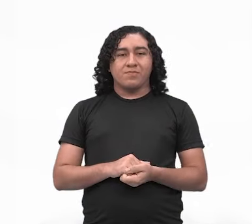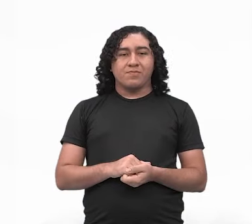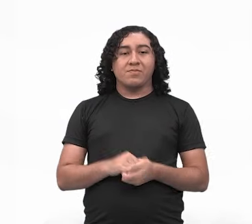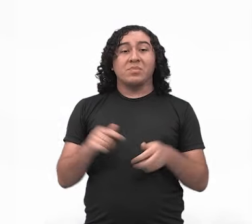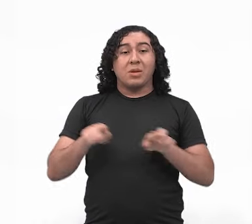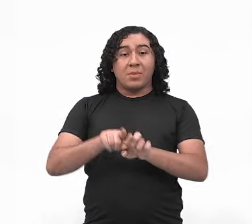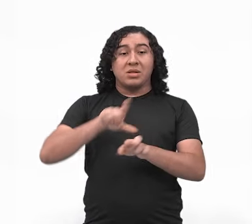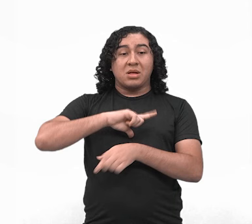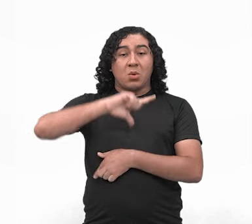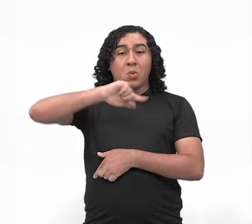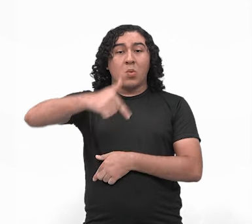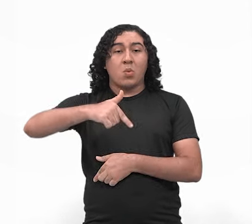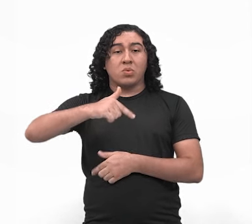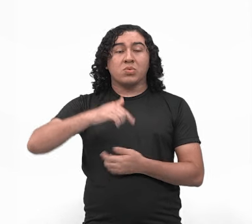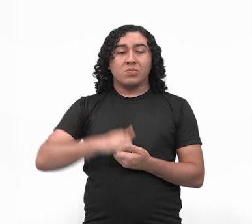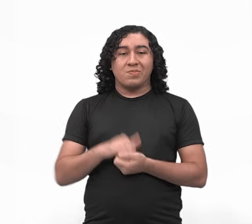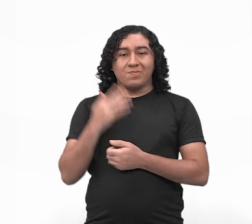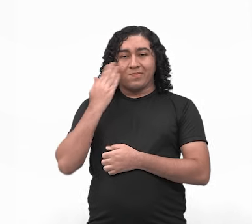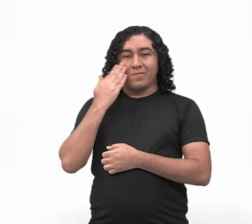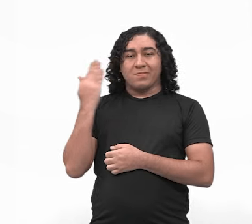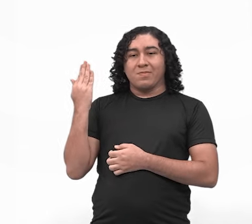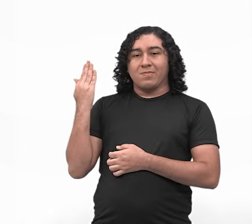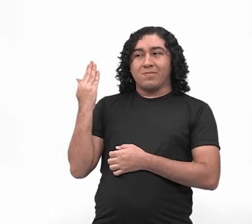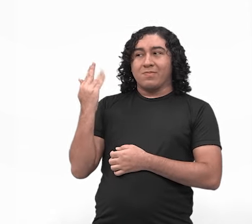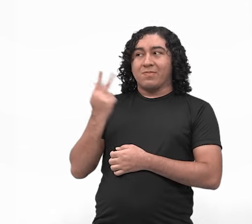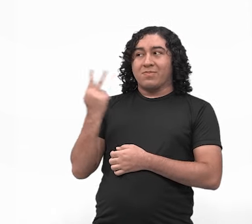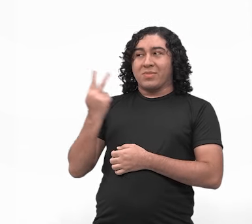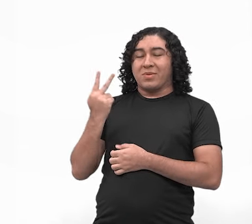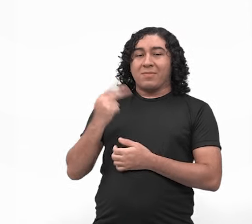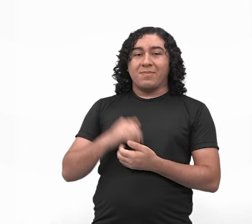e Jeanne, que são o quê? Ele,